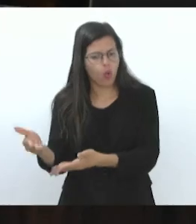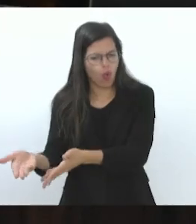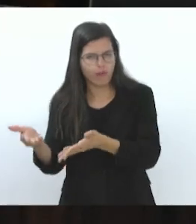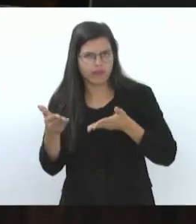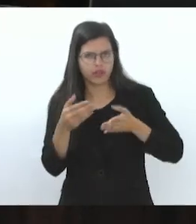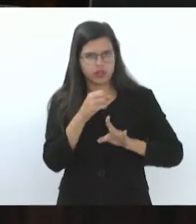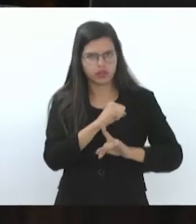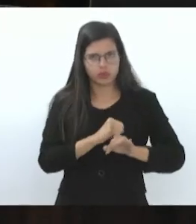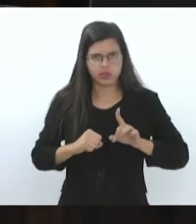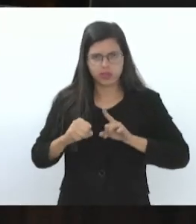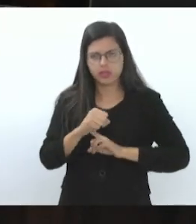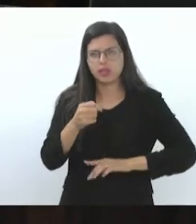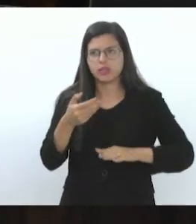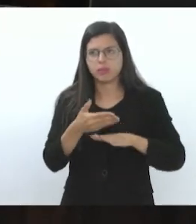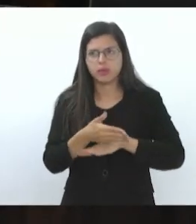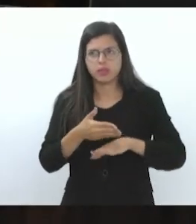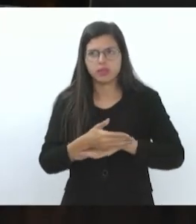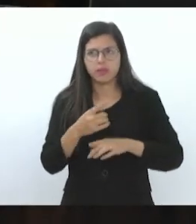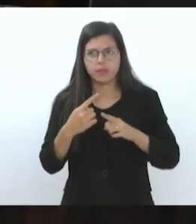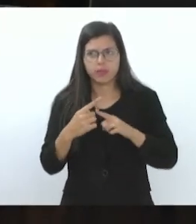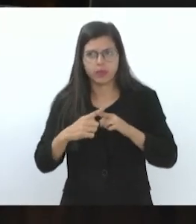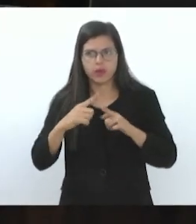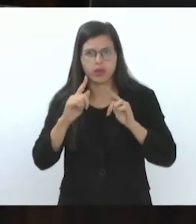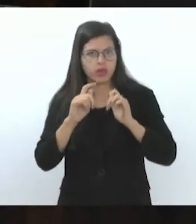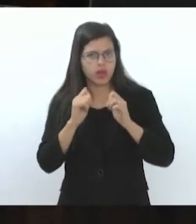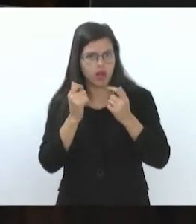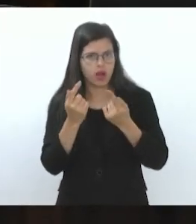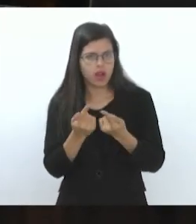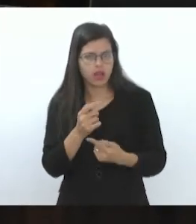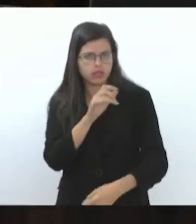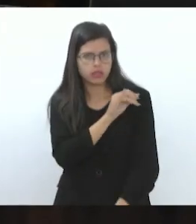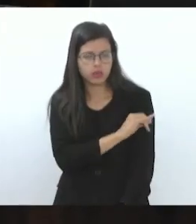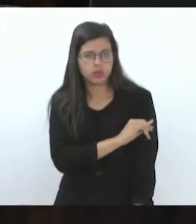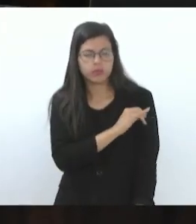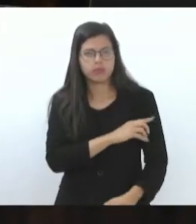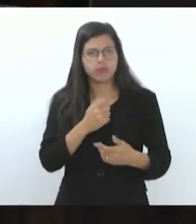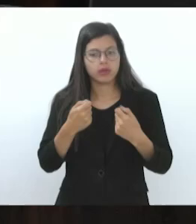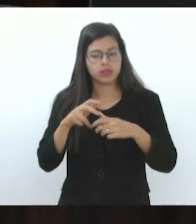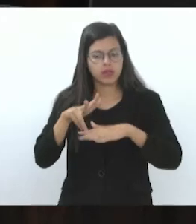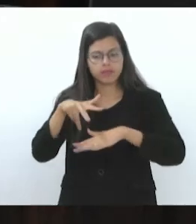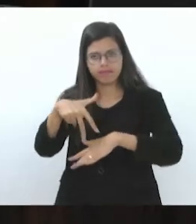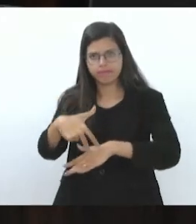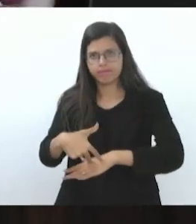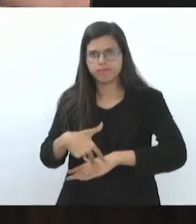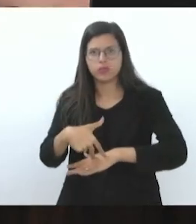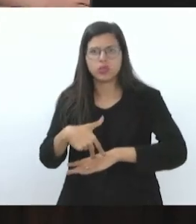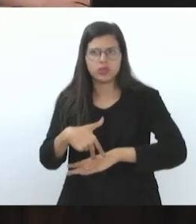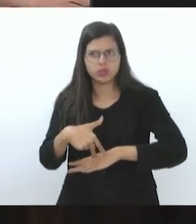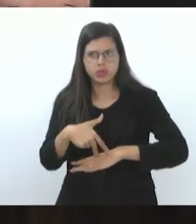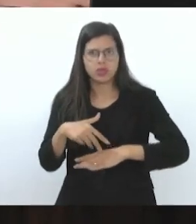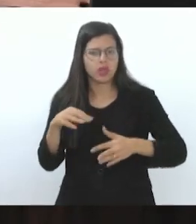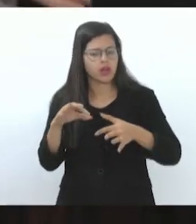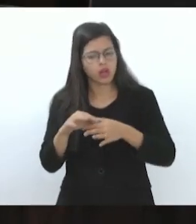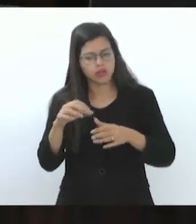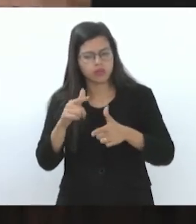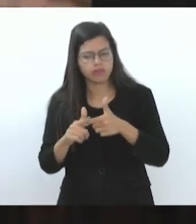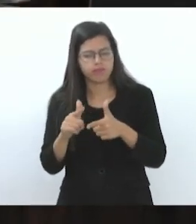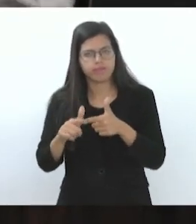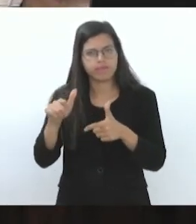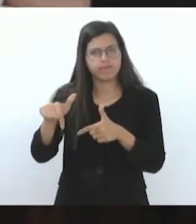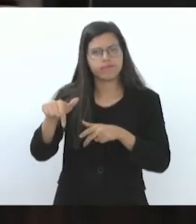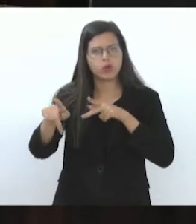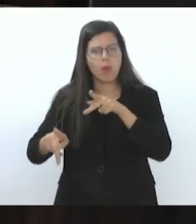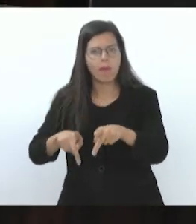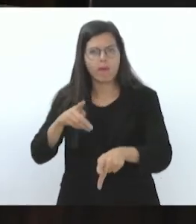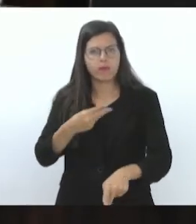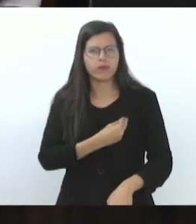participar também, porque o Parlamento Fluminense ele tem que se posicionar em relação ao drama que a população está vivenciando, que é a falta